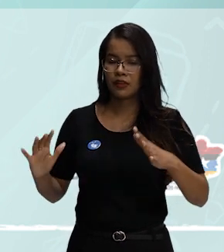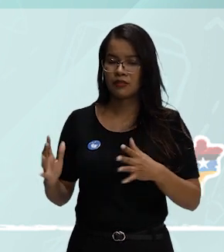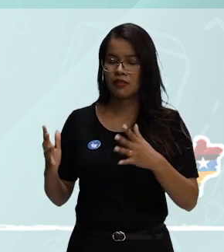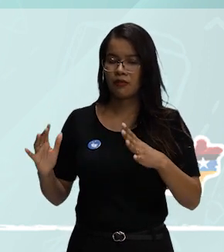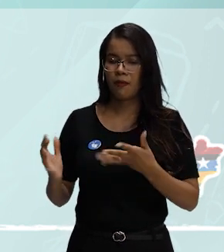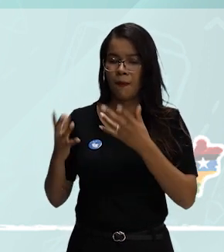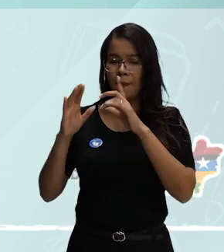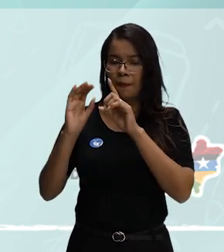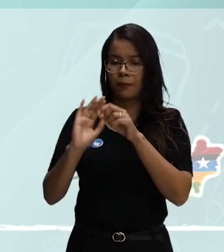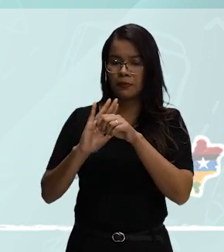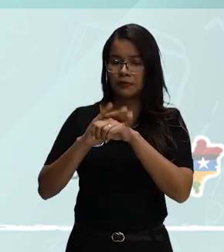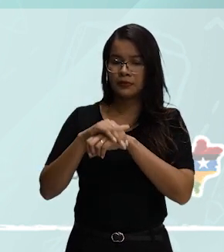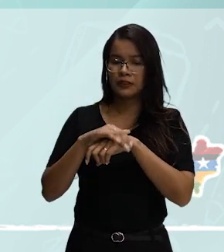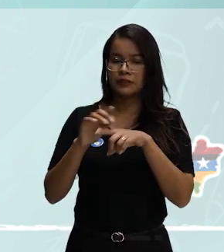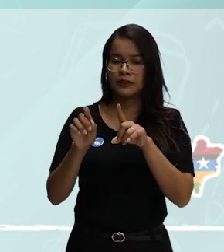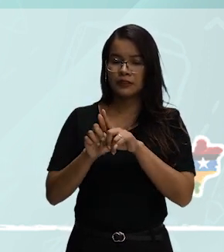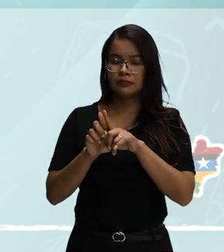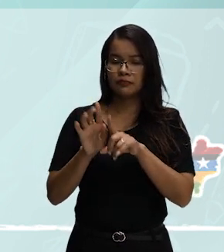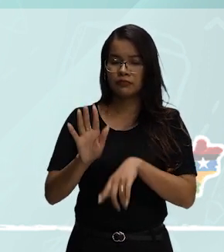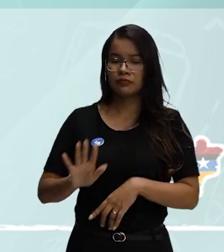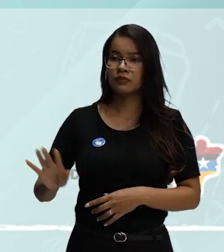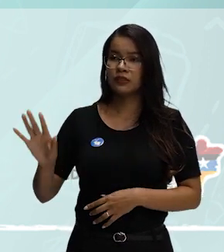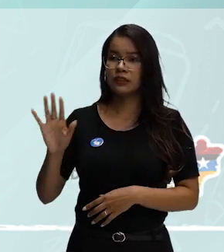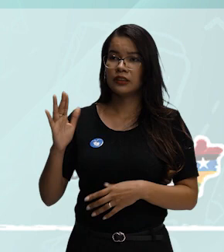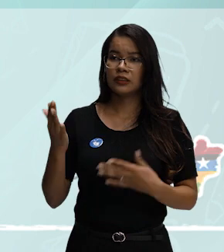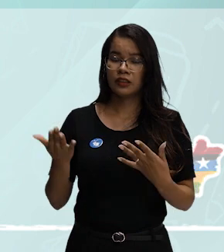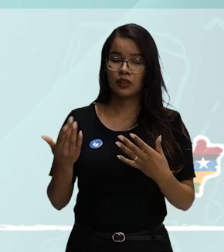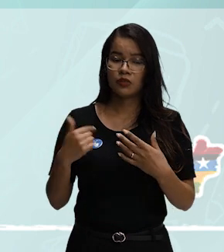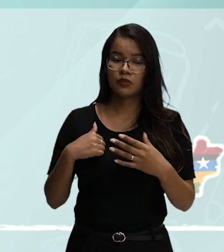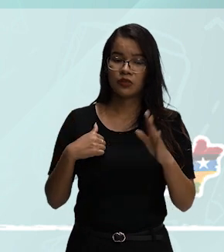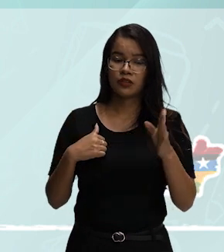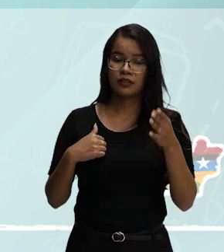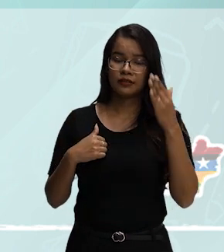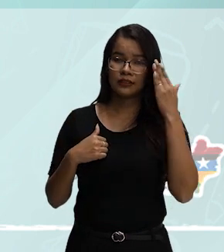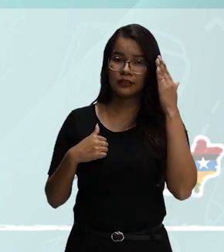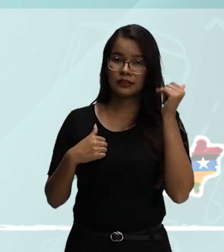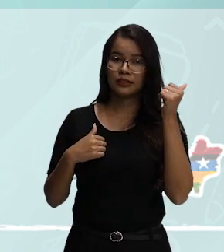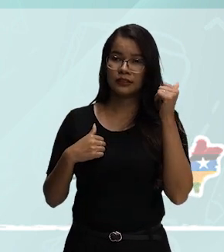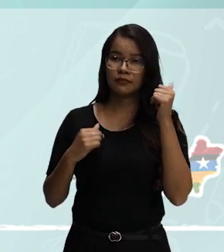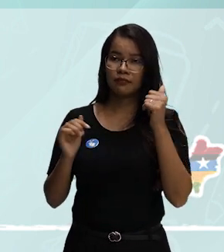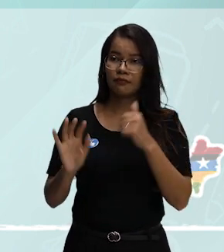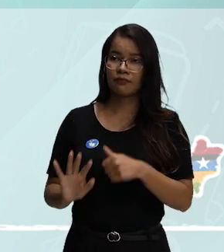noite, fazendo parte da composição do cenário. Então, eu já sei que é um ambiente